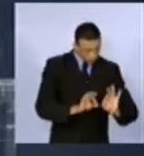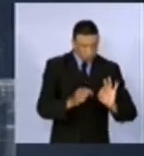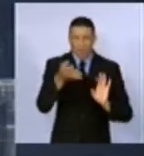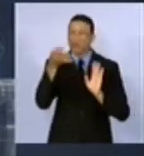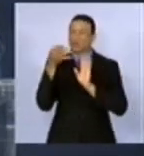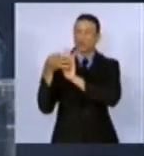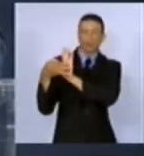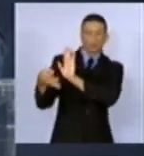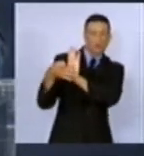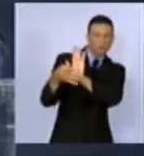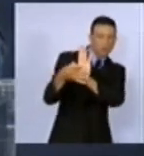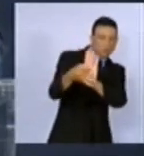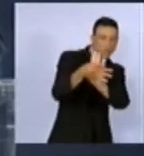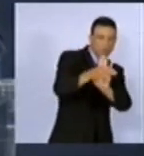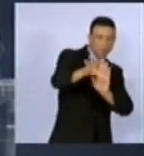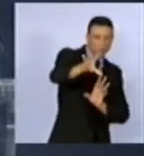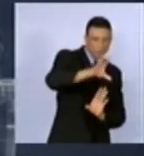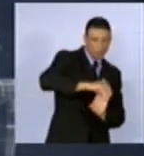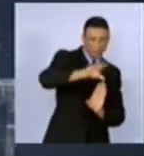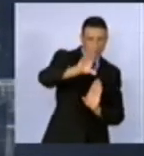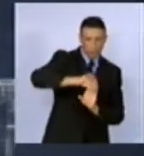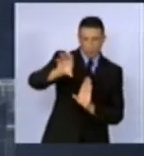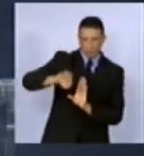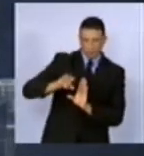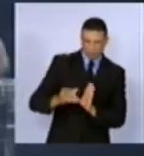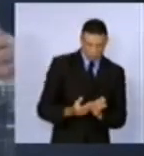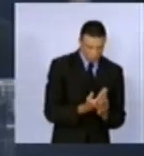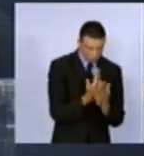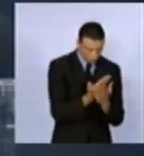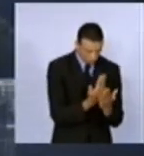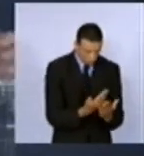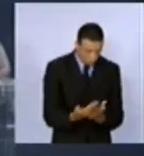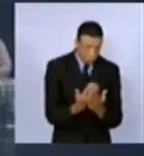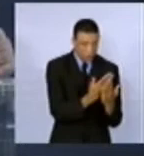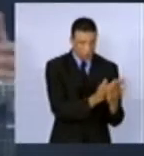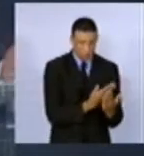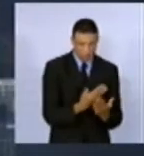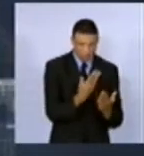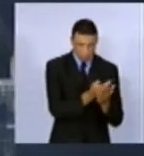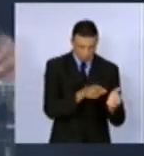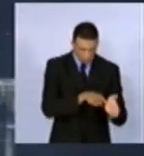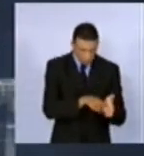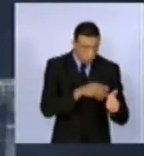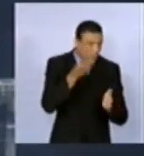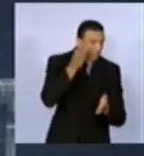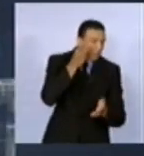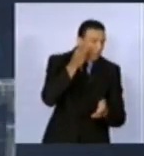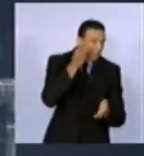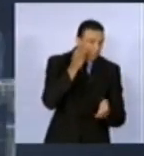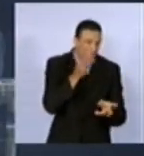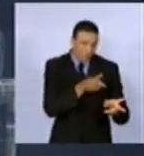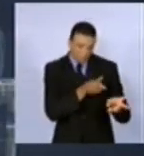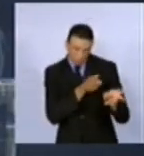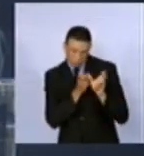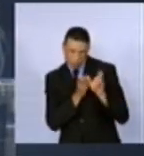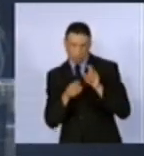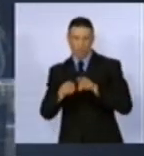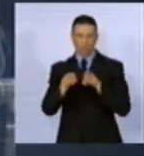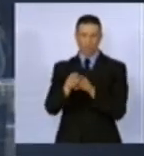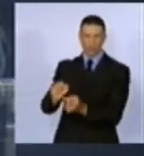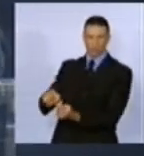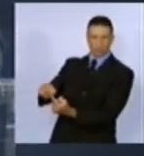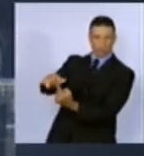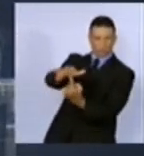testados pela pela realização de experimentos ou observações da natureza